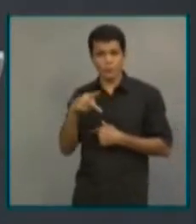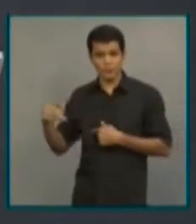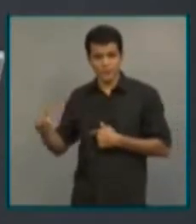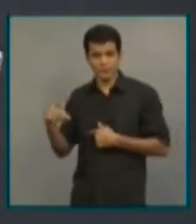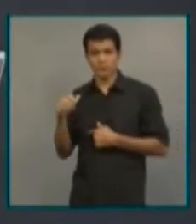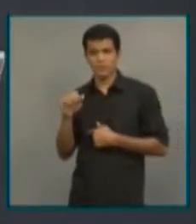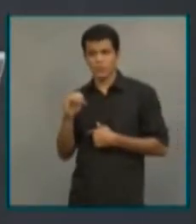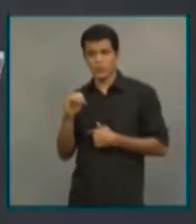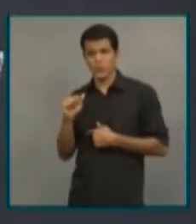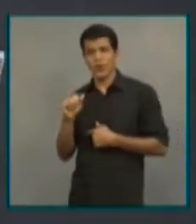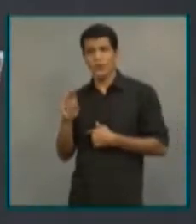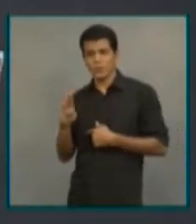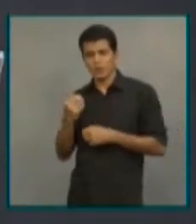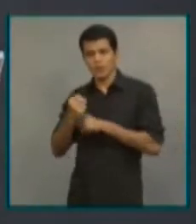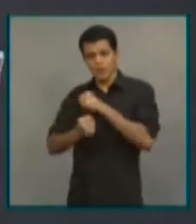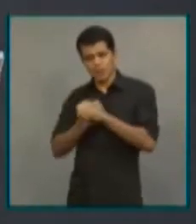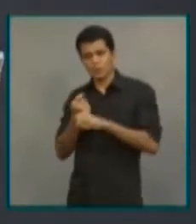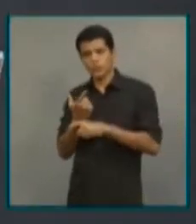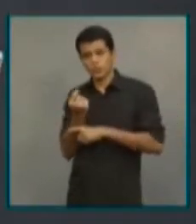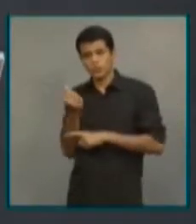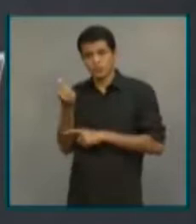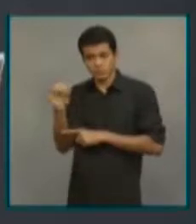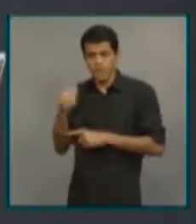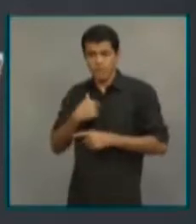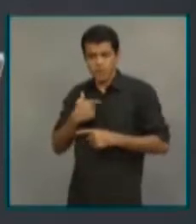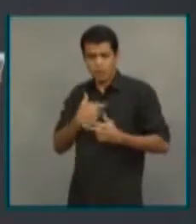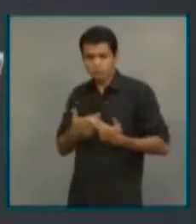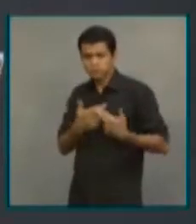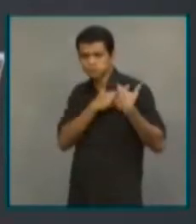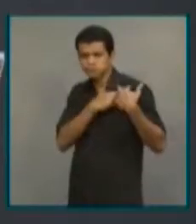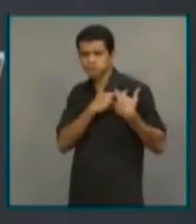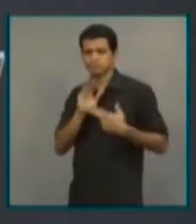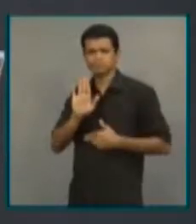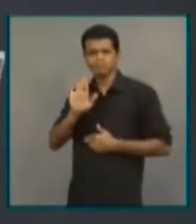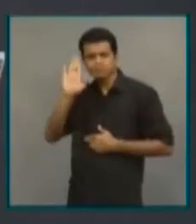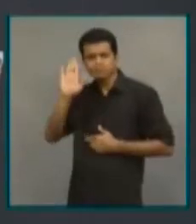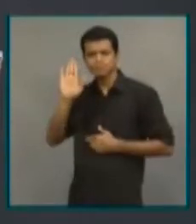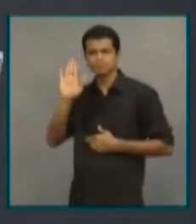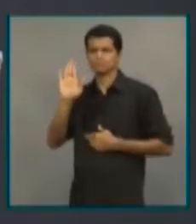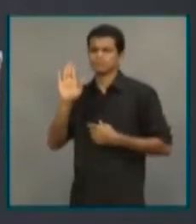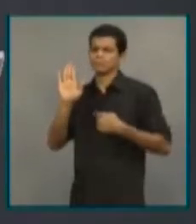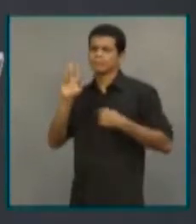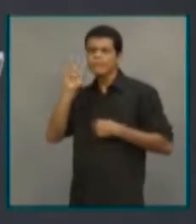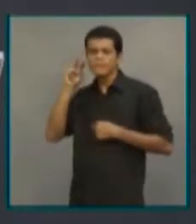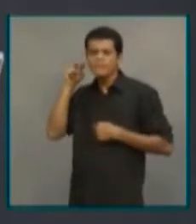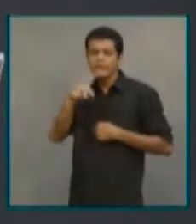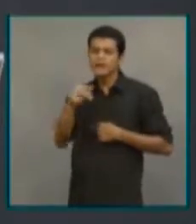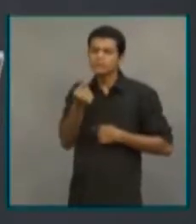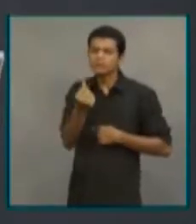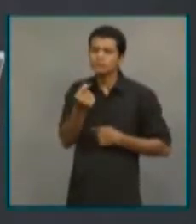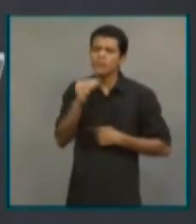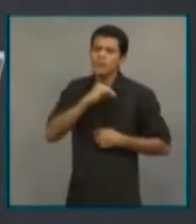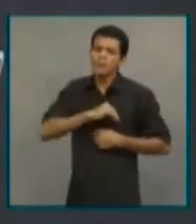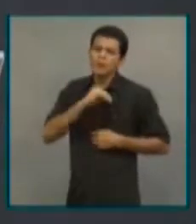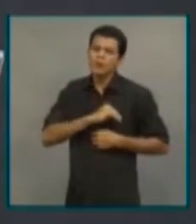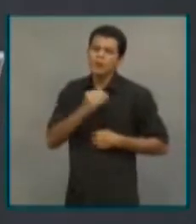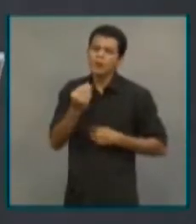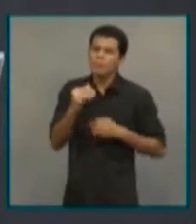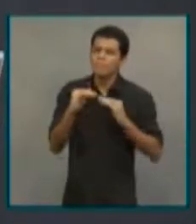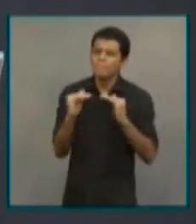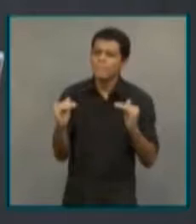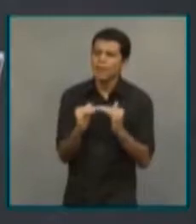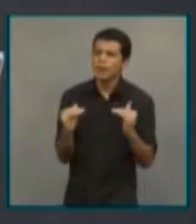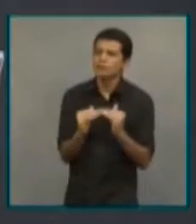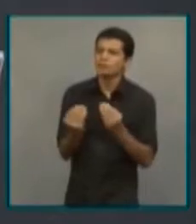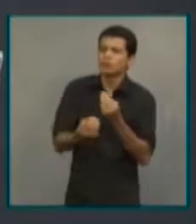em 2019, terei essa responsabilidade de olhar o piso para a advocacia, para o jovem advogado,